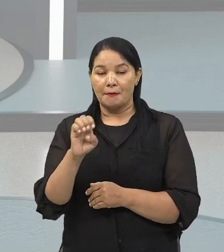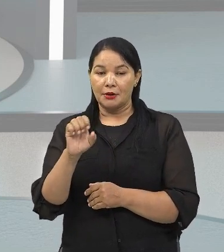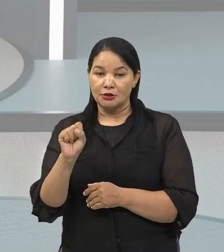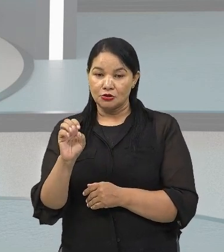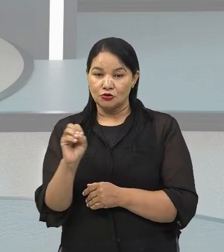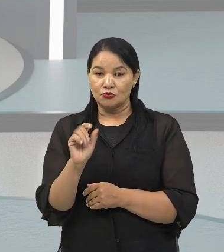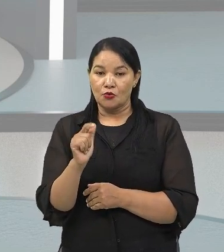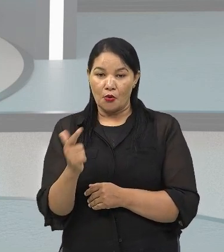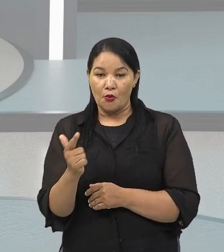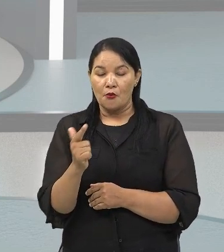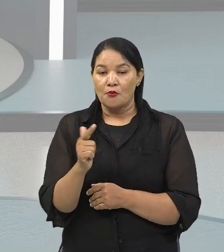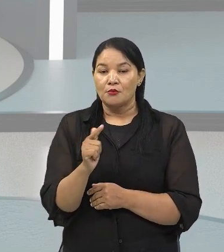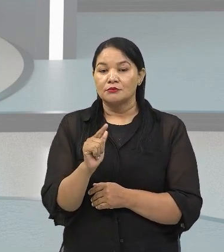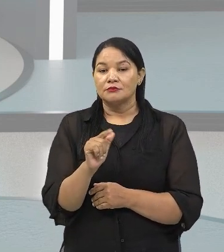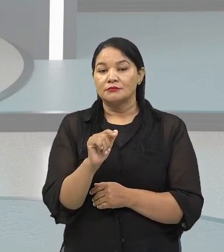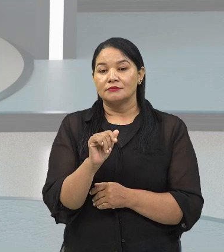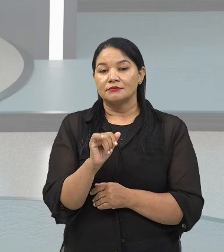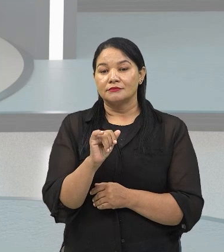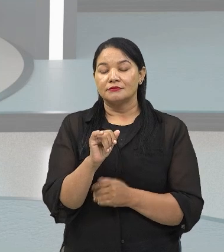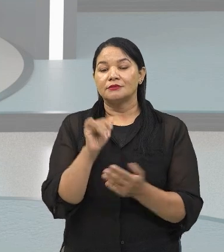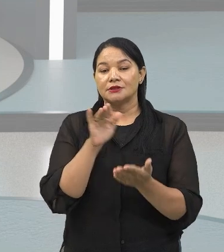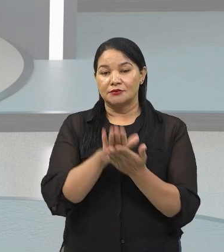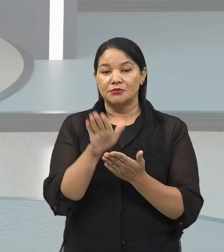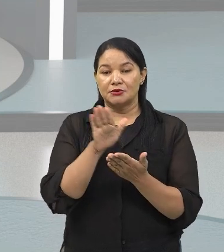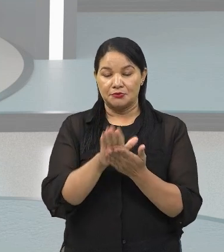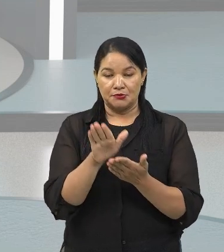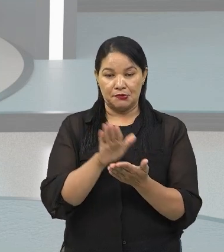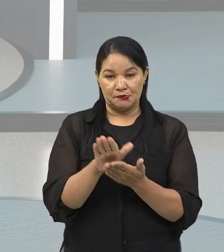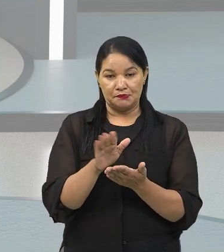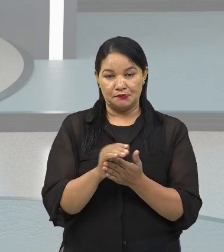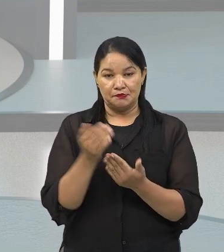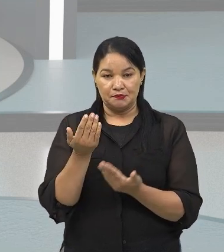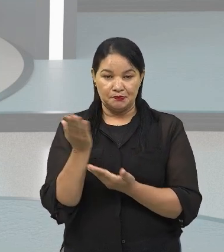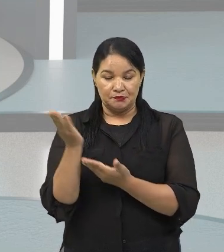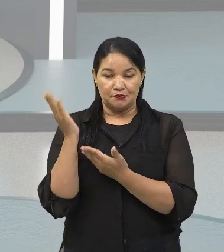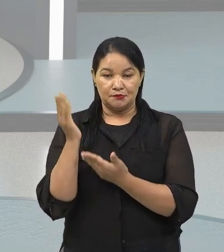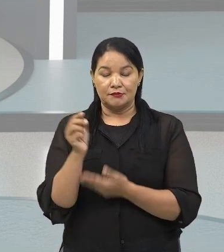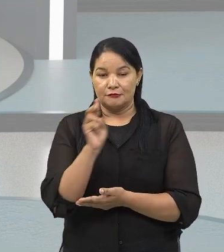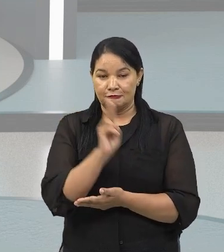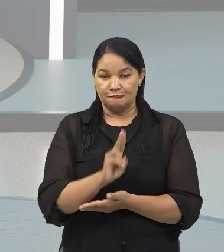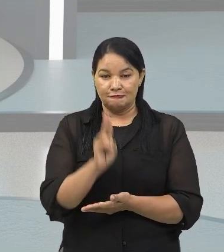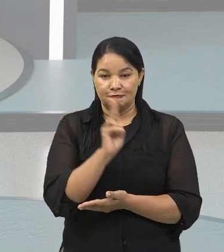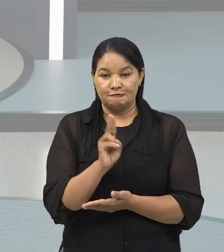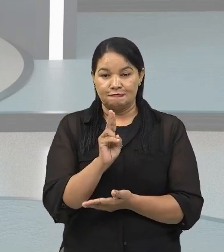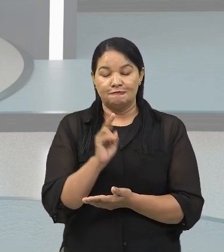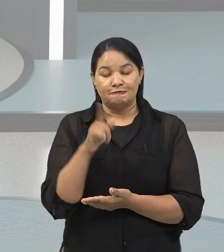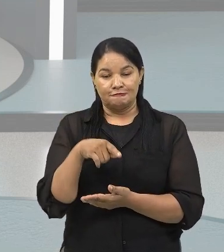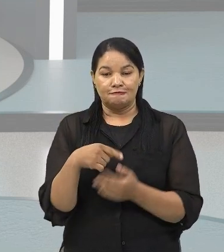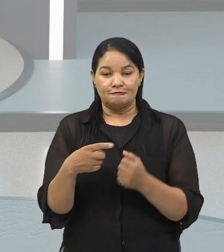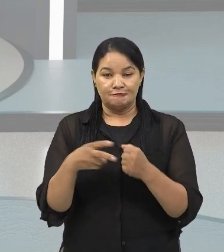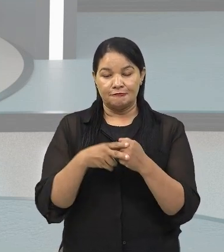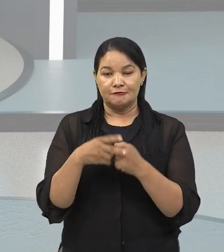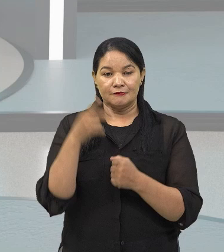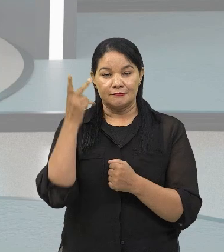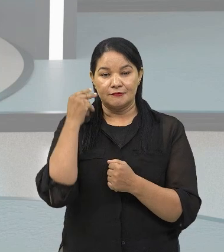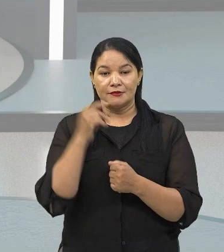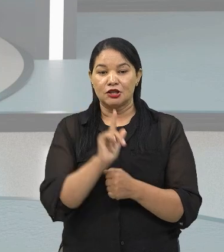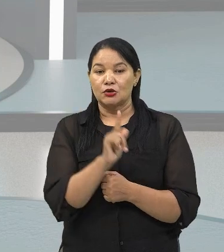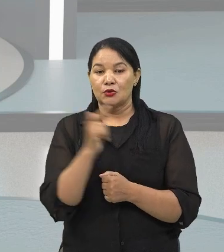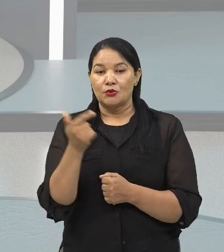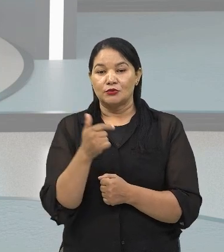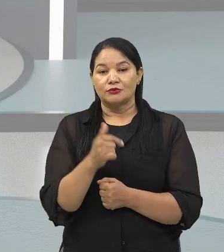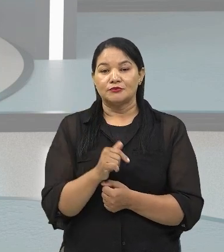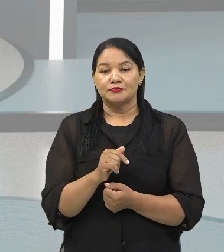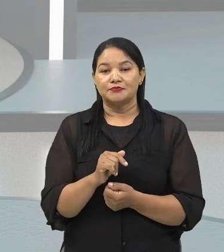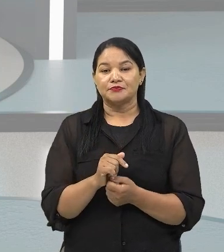imprimido, mas o mais utilizado mesmo é impresso. Totalmente irregular. Ok? Depois nós temos esse